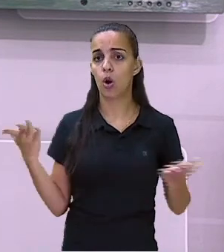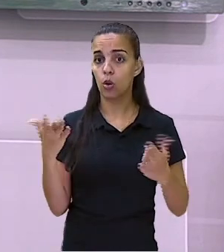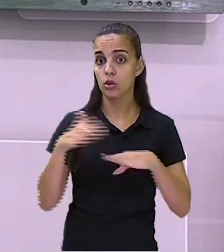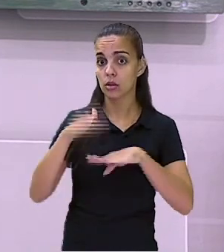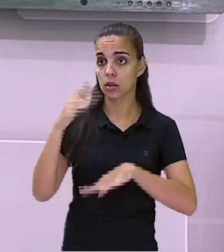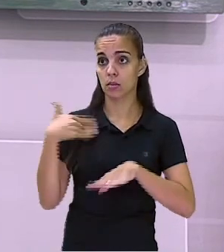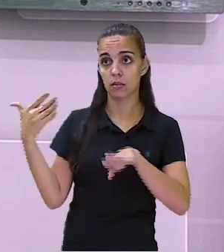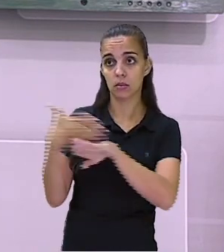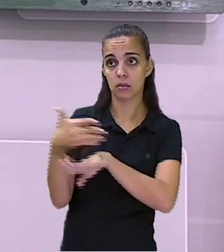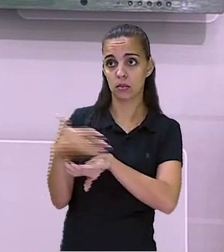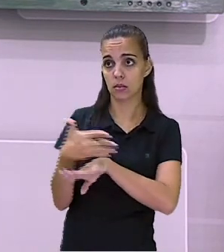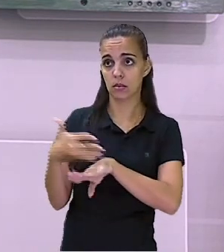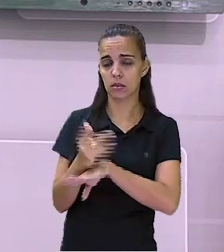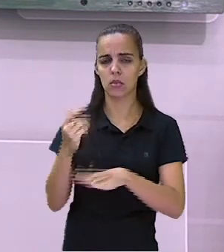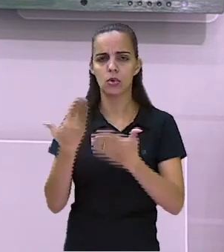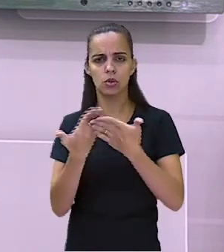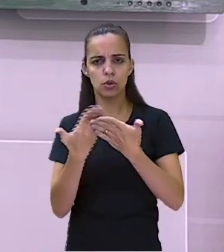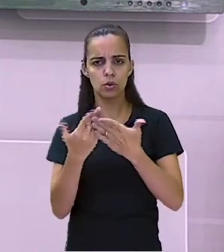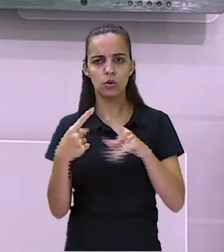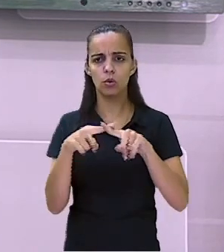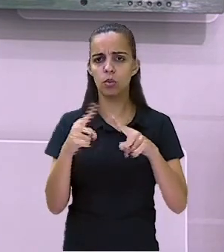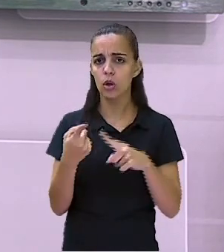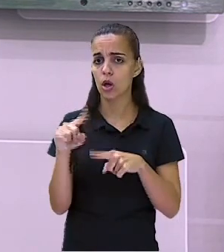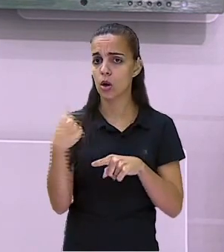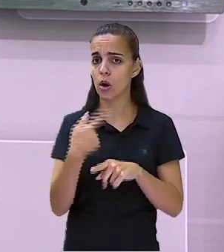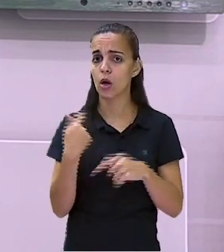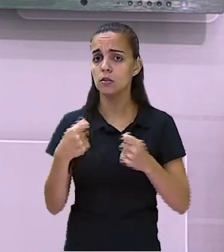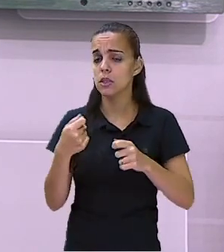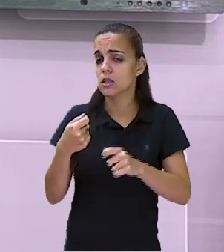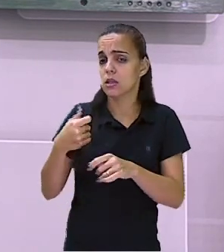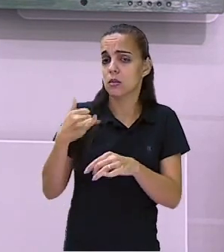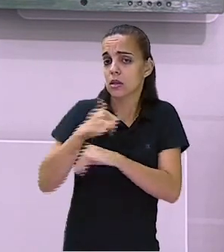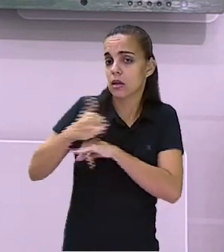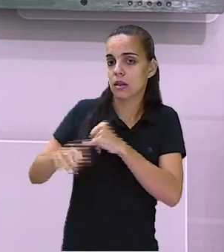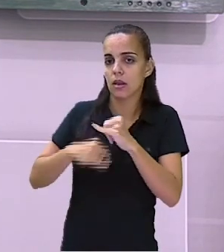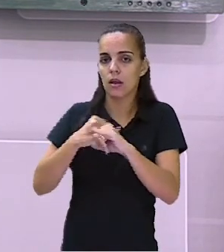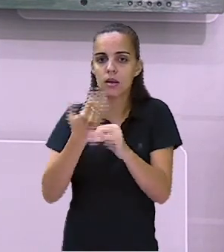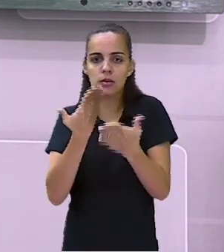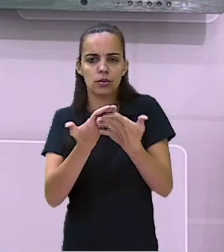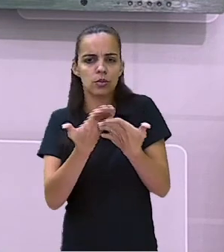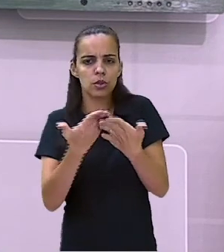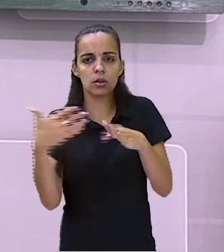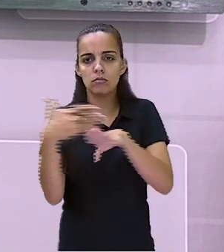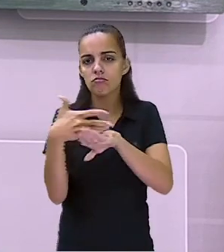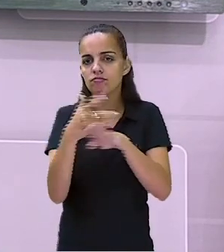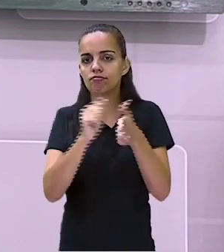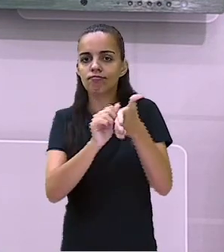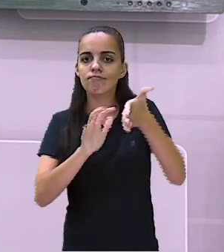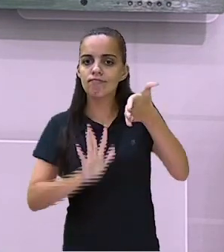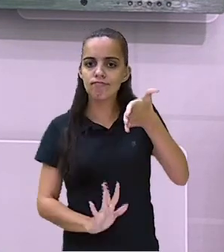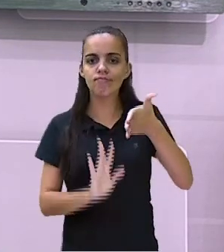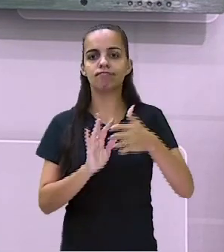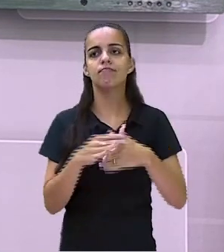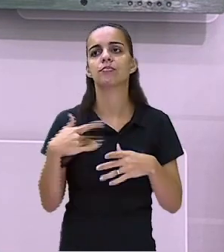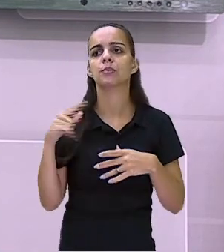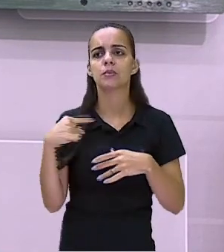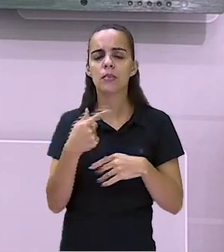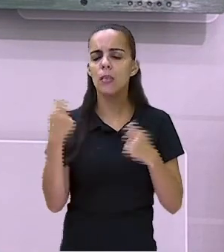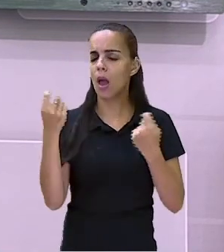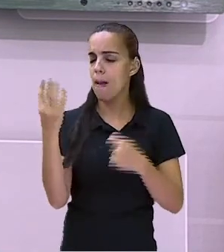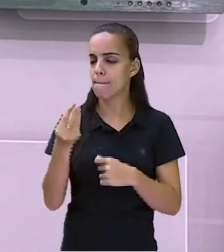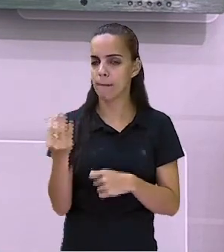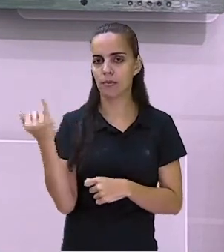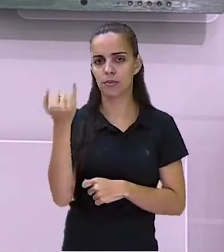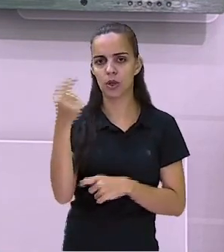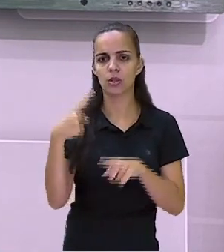acesso ainda, que os estudos estão remotos. Ele precisa da internet para estar estudando. Mas mesmo assim é bom